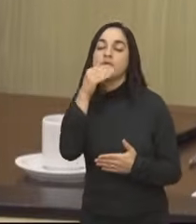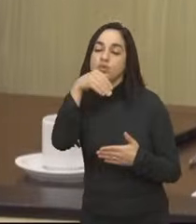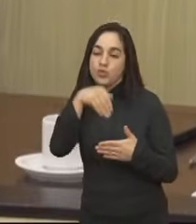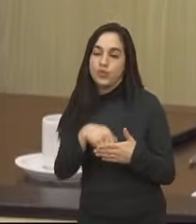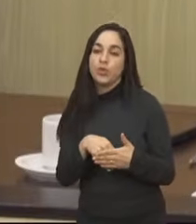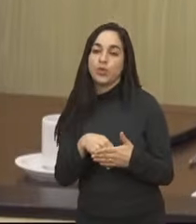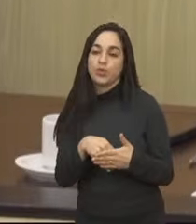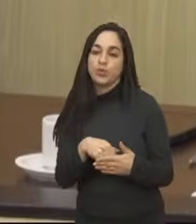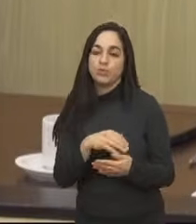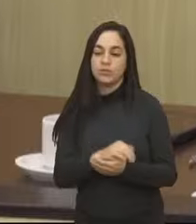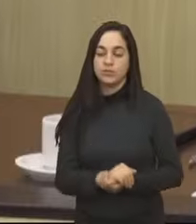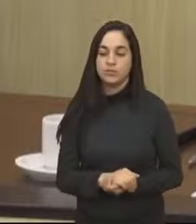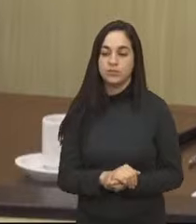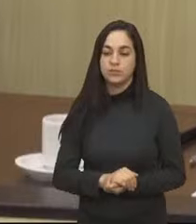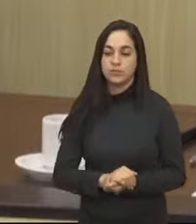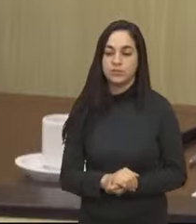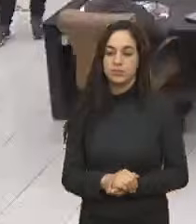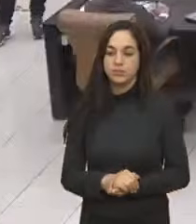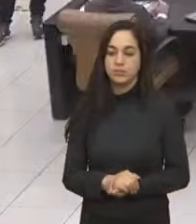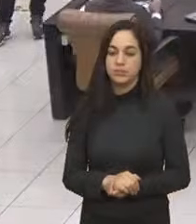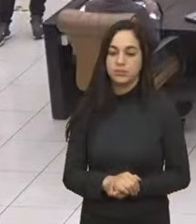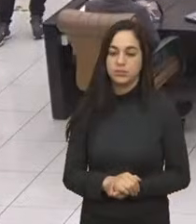votação.